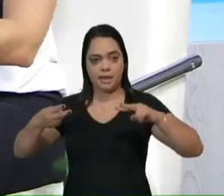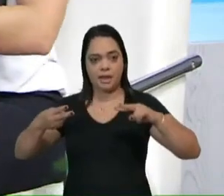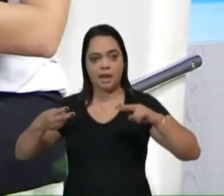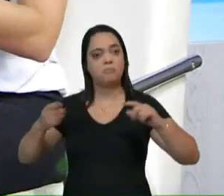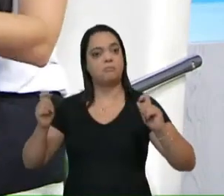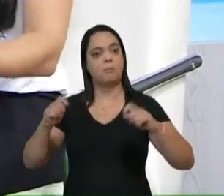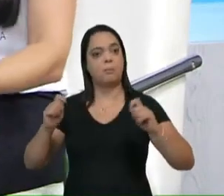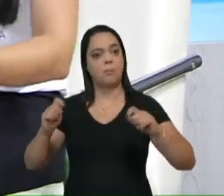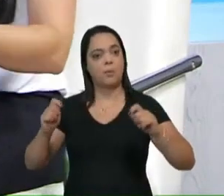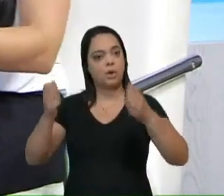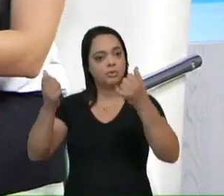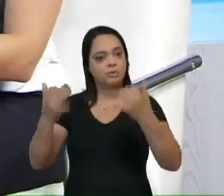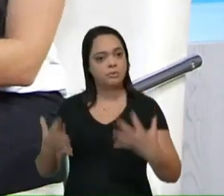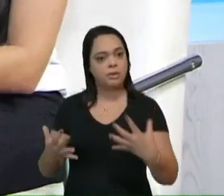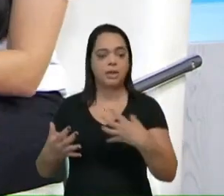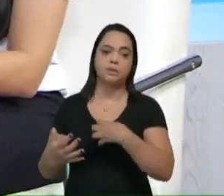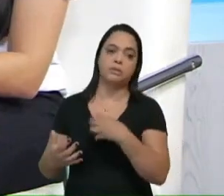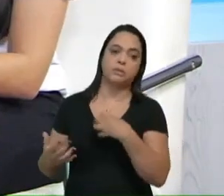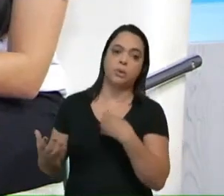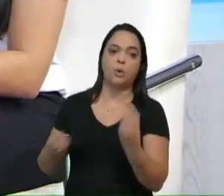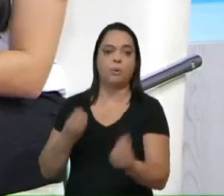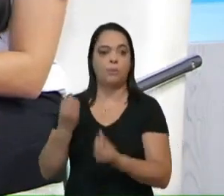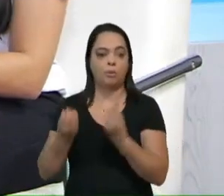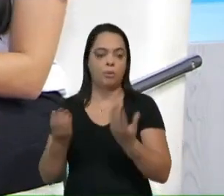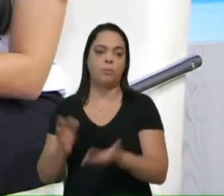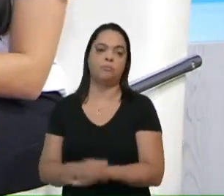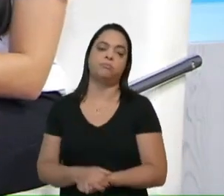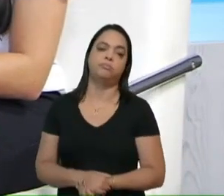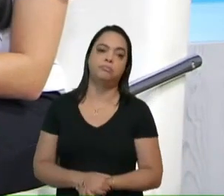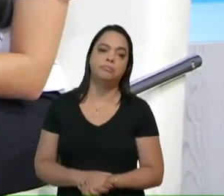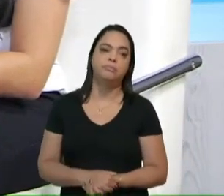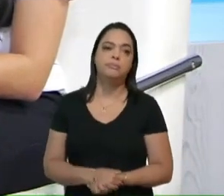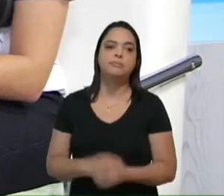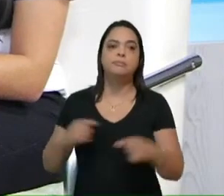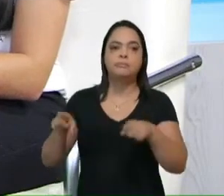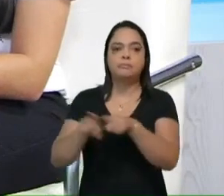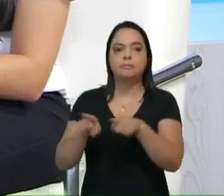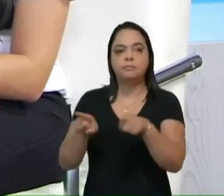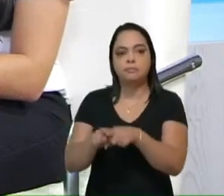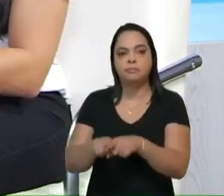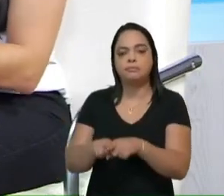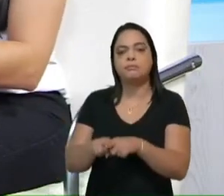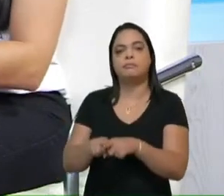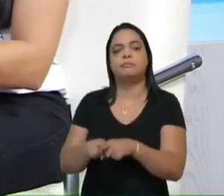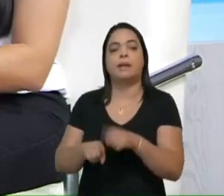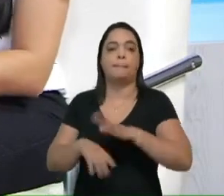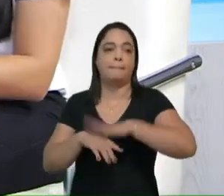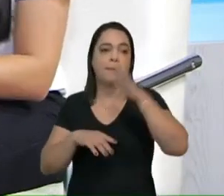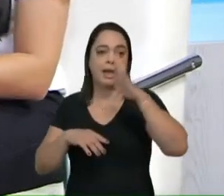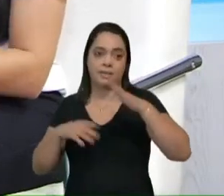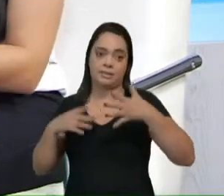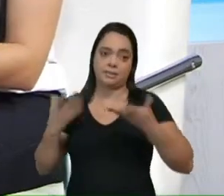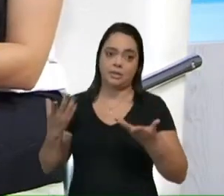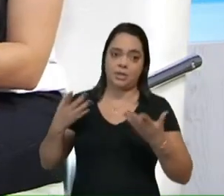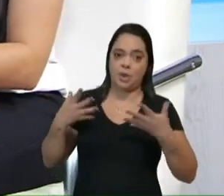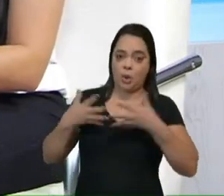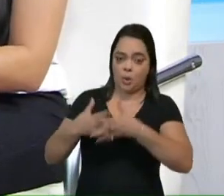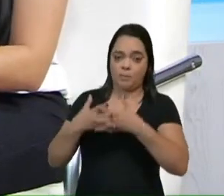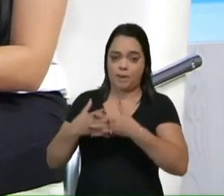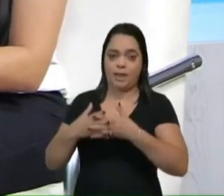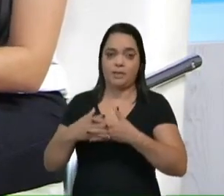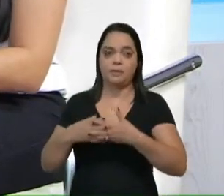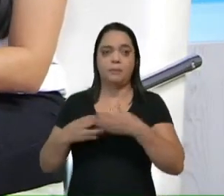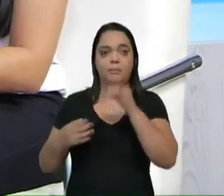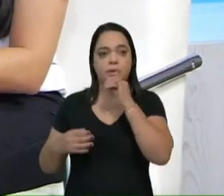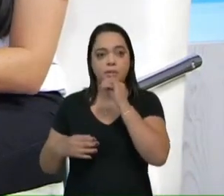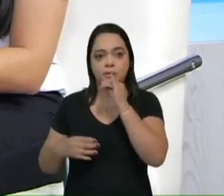explicar né a sintomatologia a clínica do paciente e e técnicas ainda mais complexas como sequenciamento de